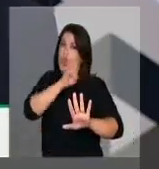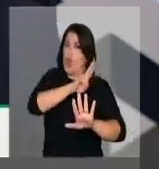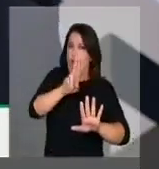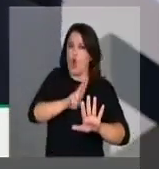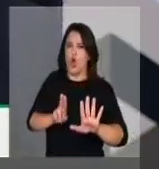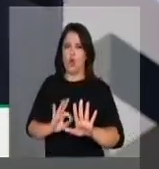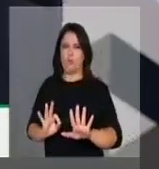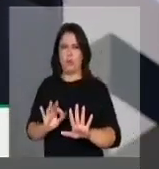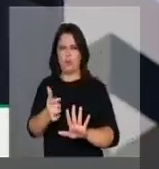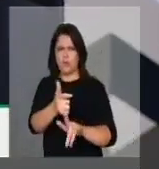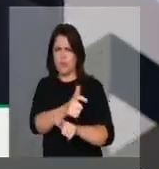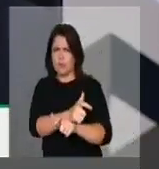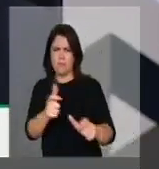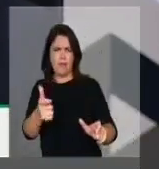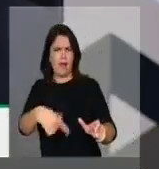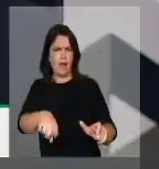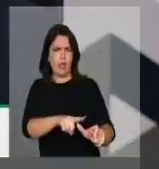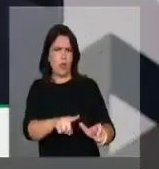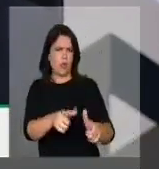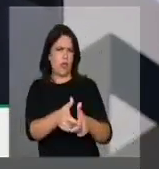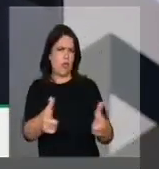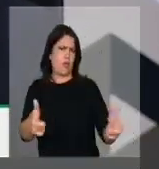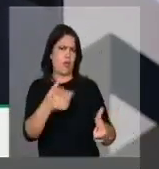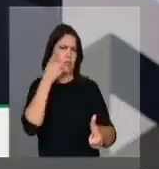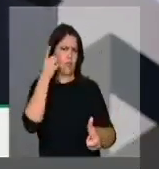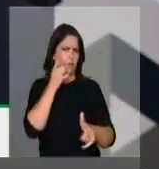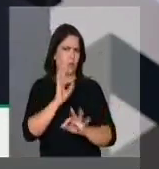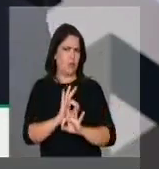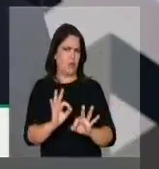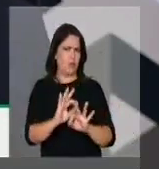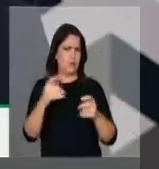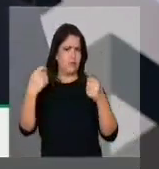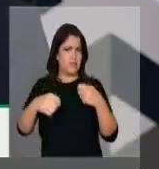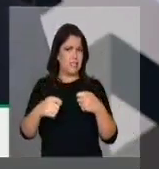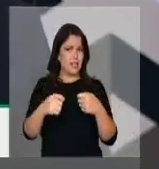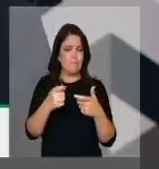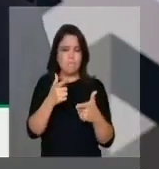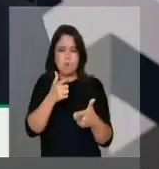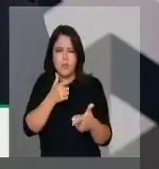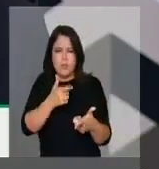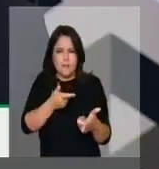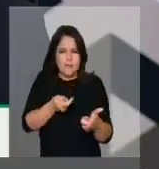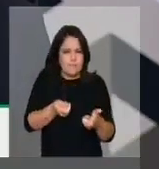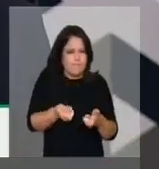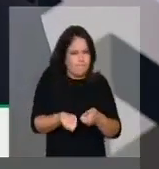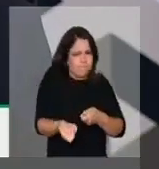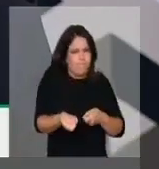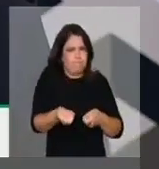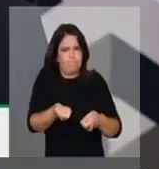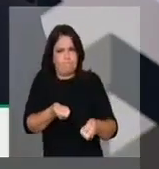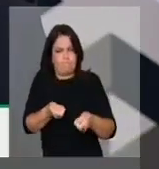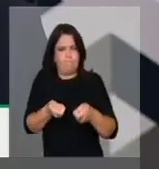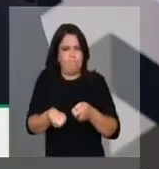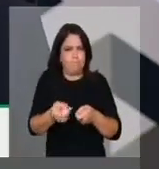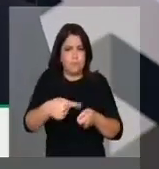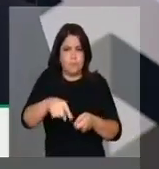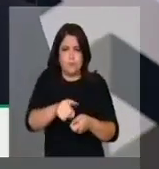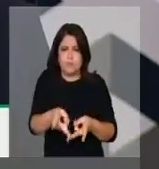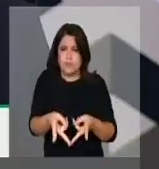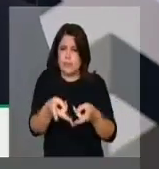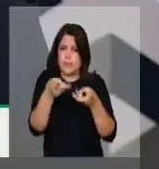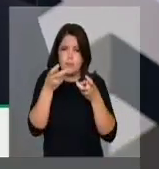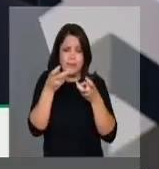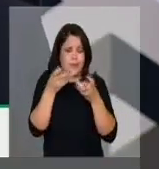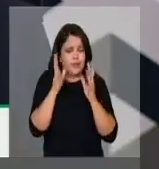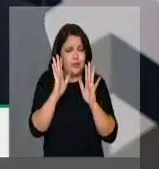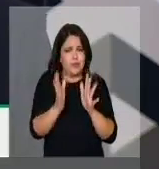ele não tem maioria parlamentar, ele não é fruto da maioria parlamentar, ele precisa conquistá-la. E nós temos visto tantas